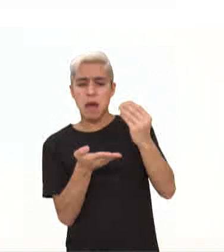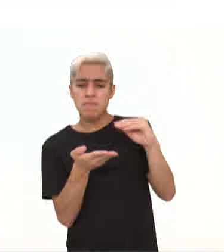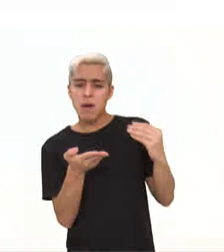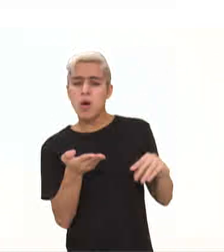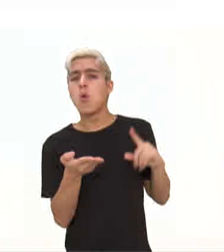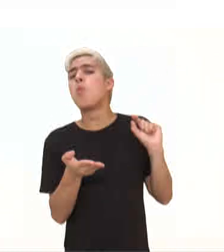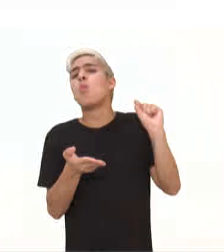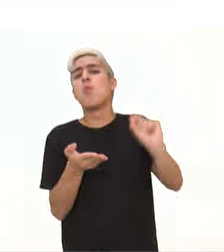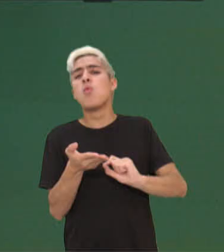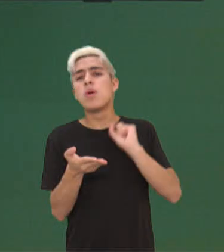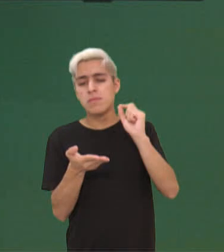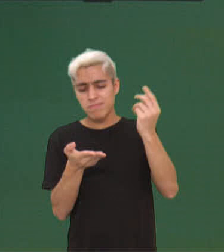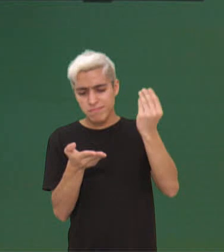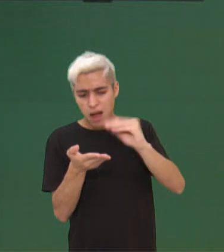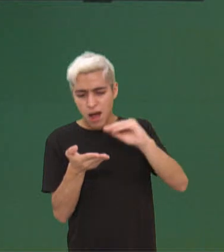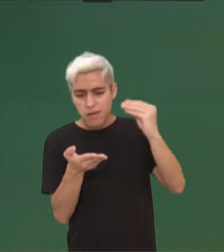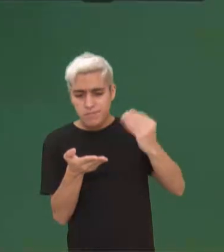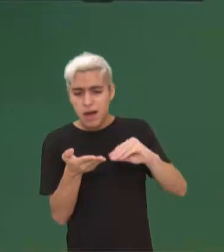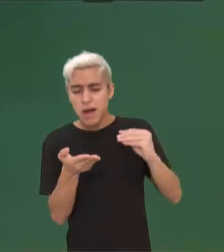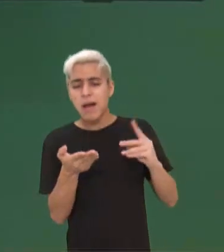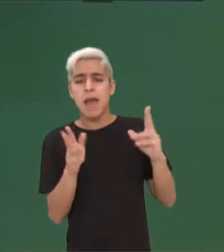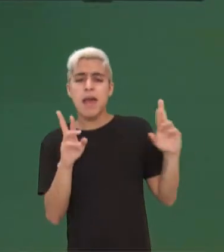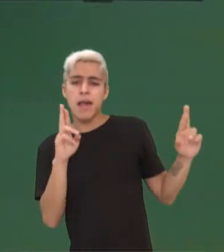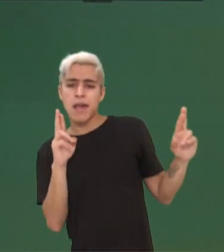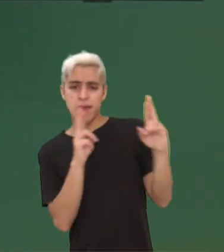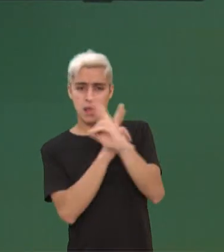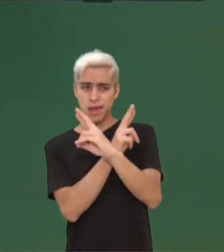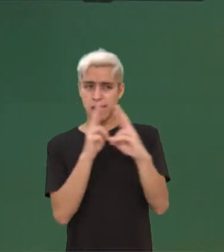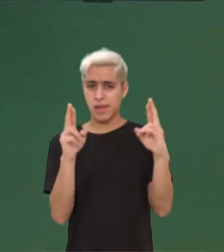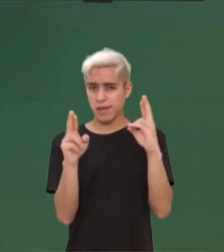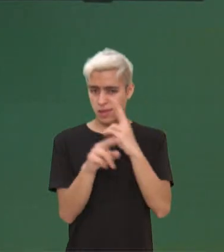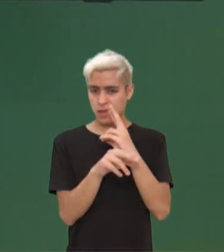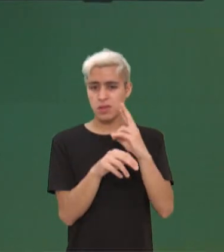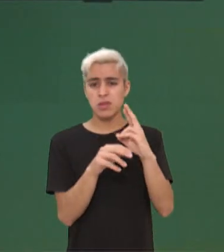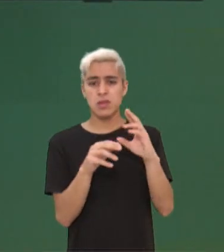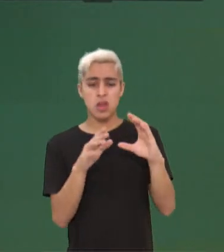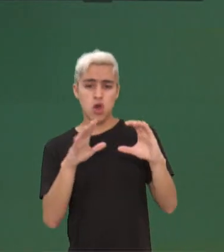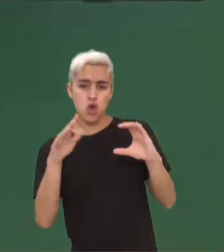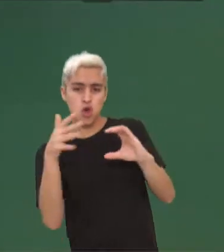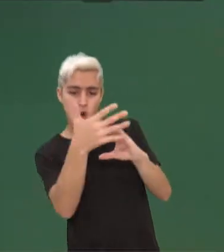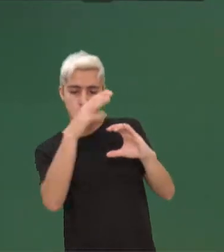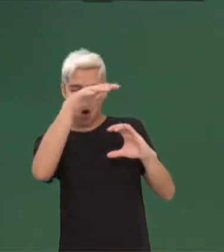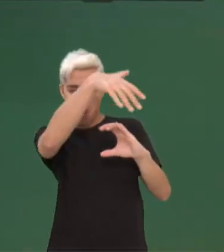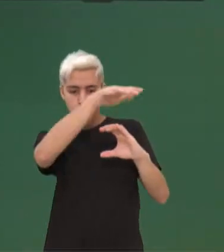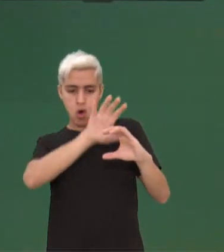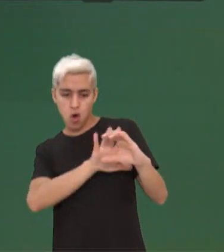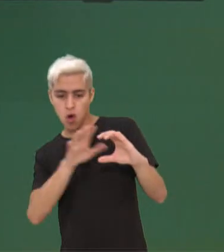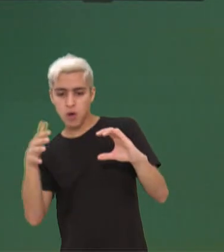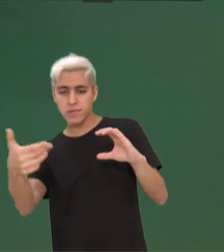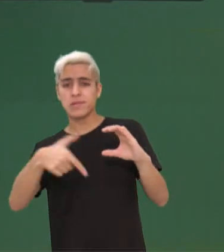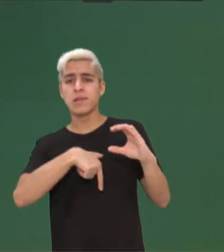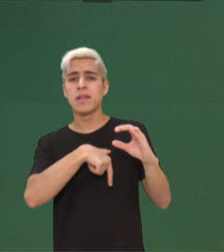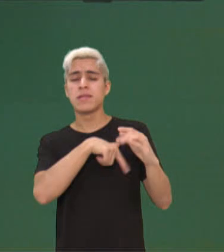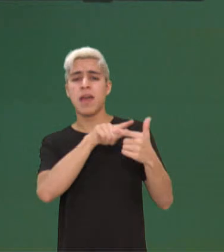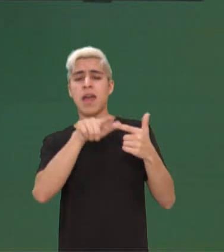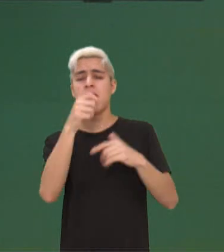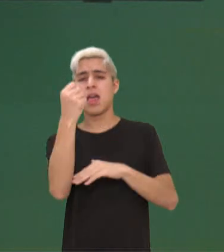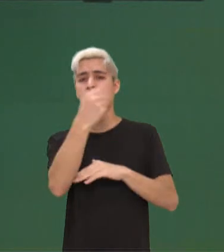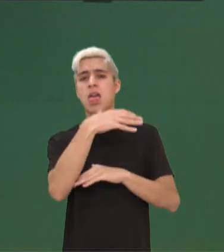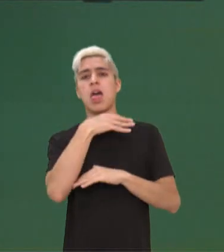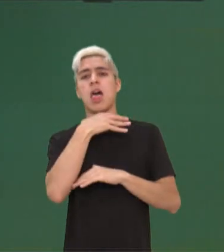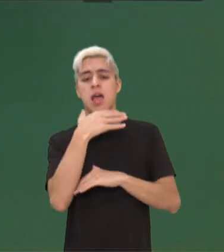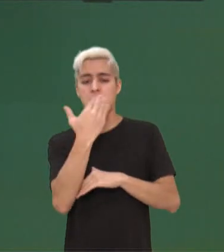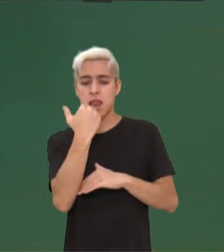ali a relação dos continentes que eles estão e que enfrentam a crise alimentar,